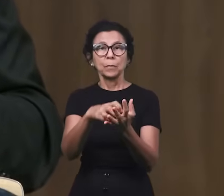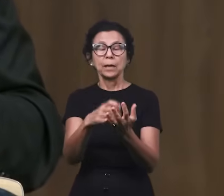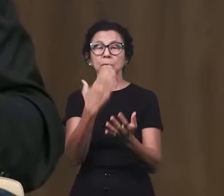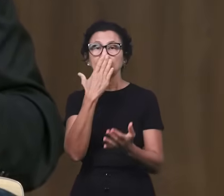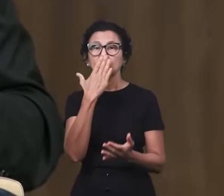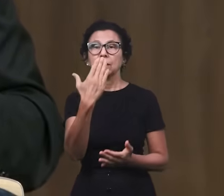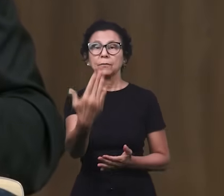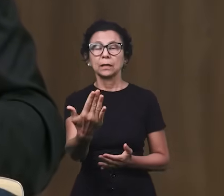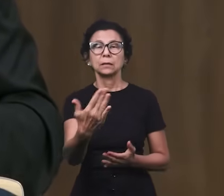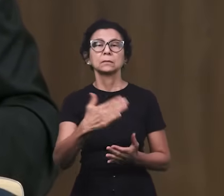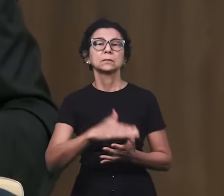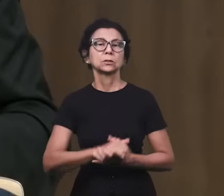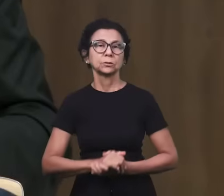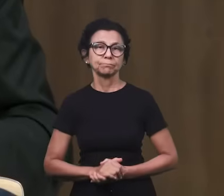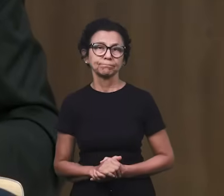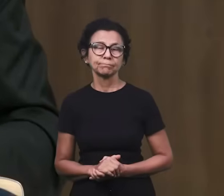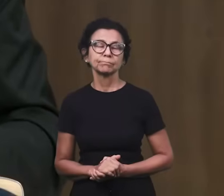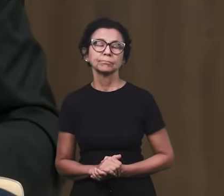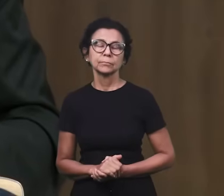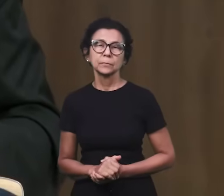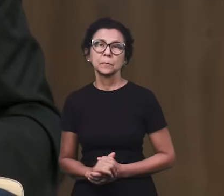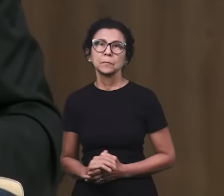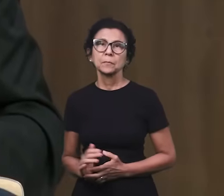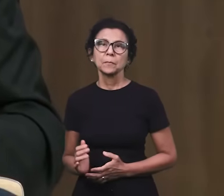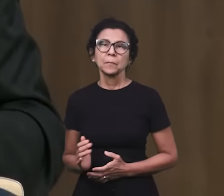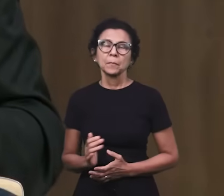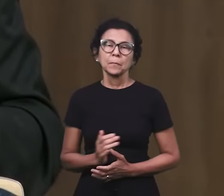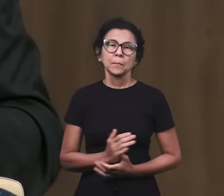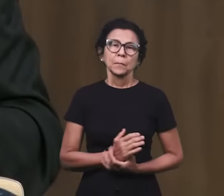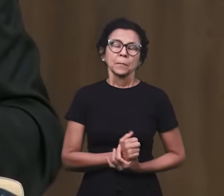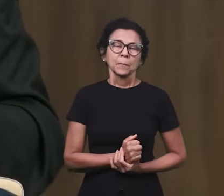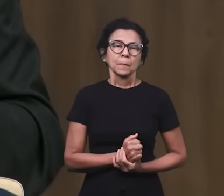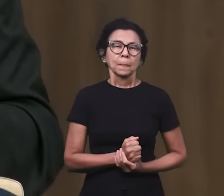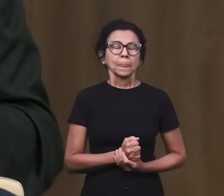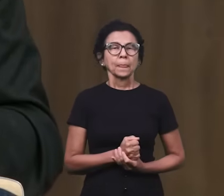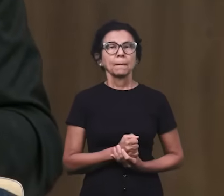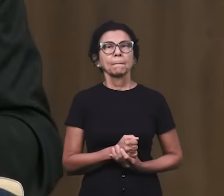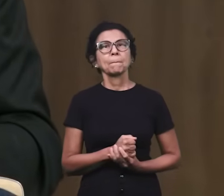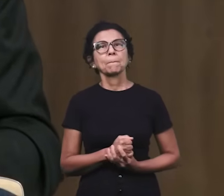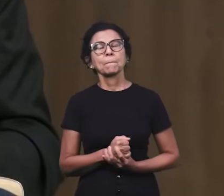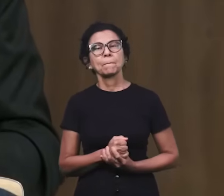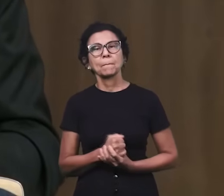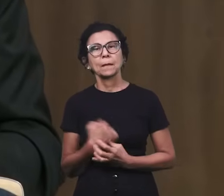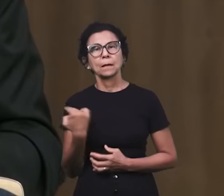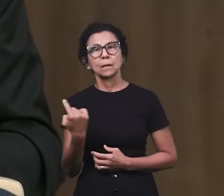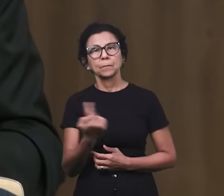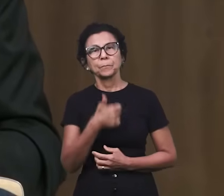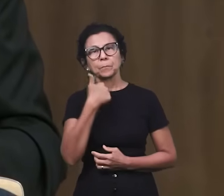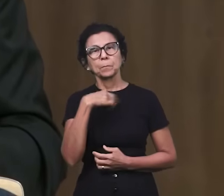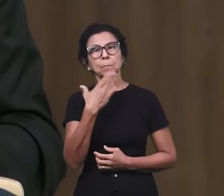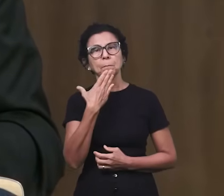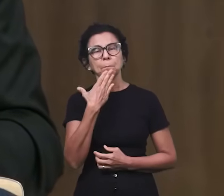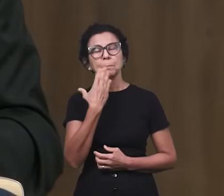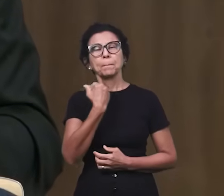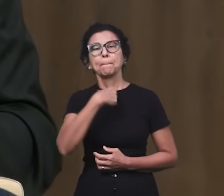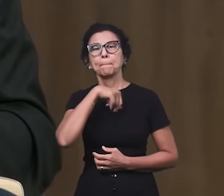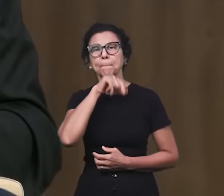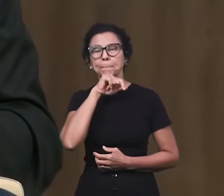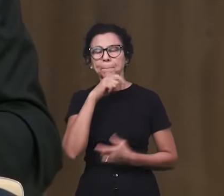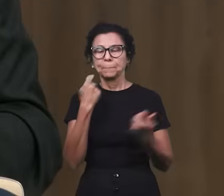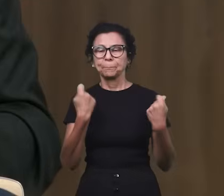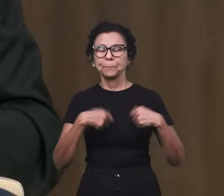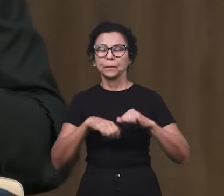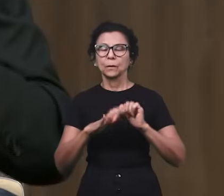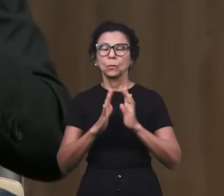tribos. Os pais que combatem oração são às vezes os primeiros